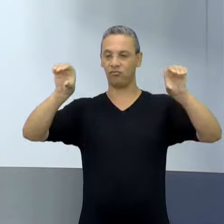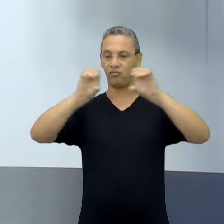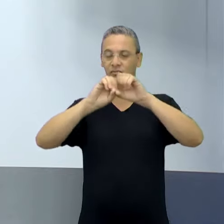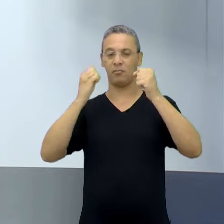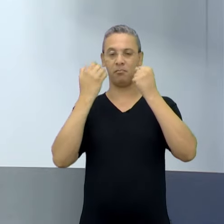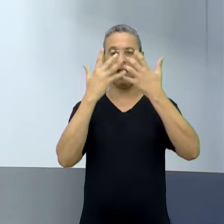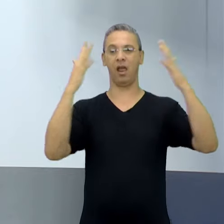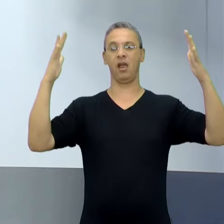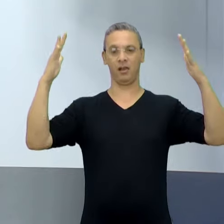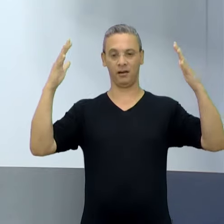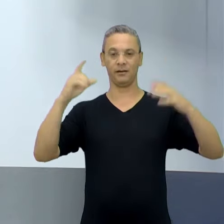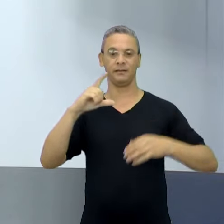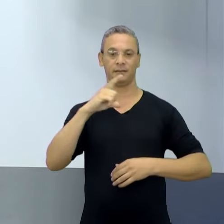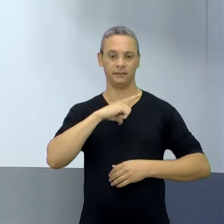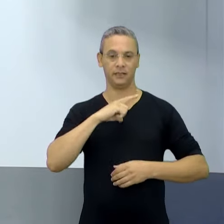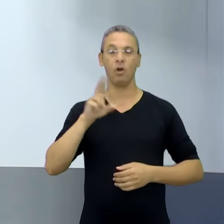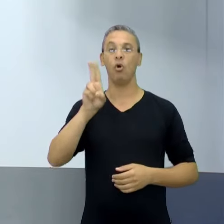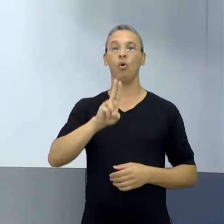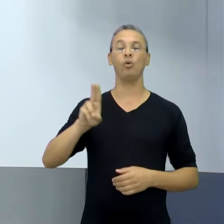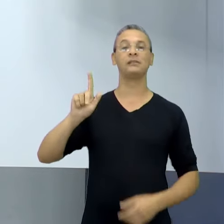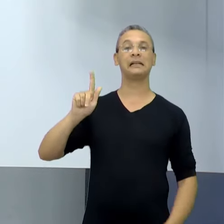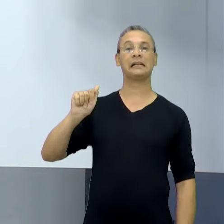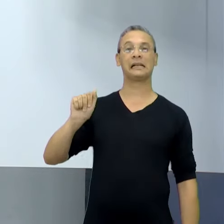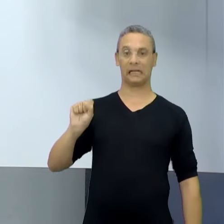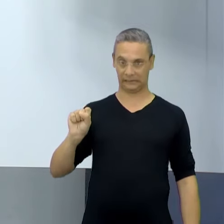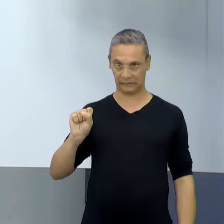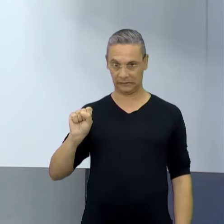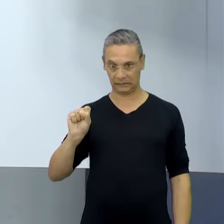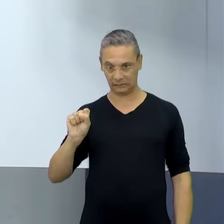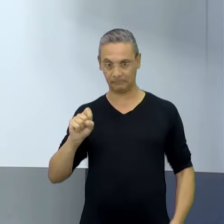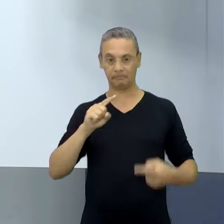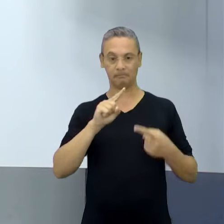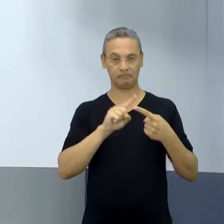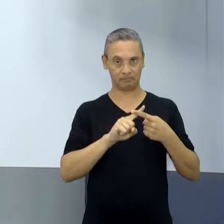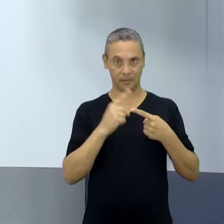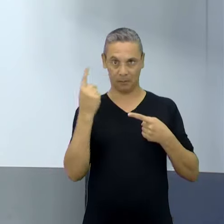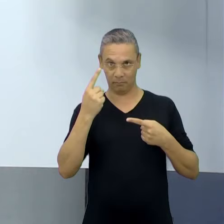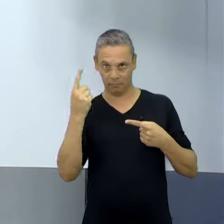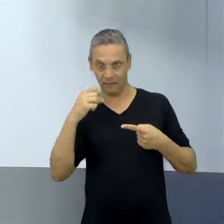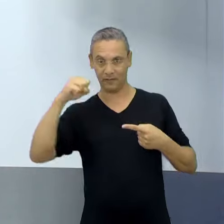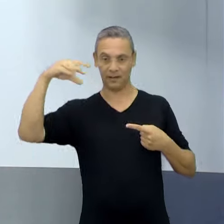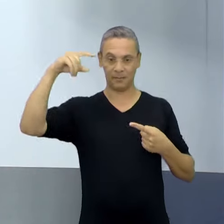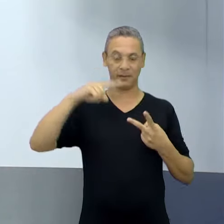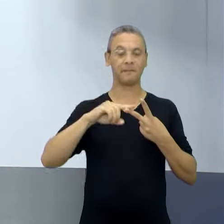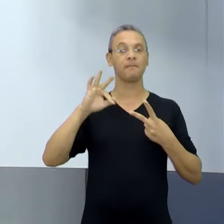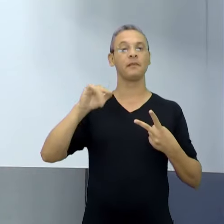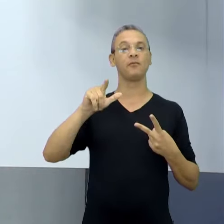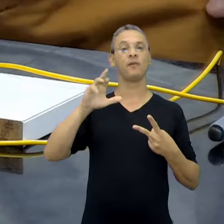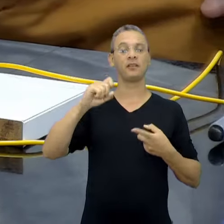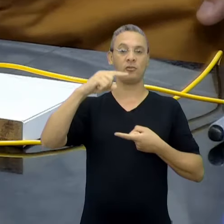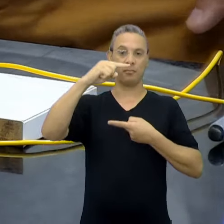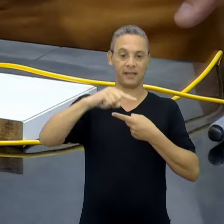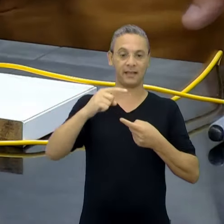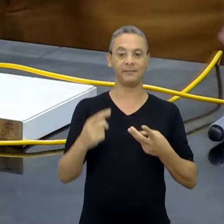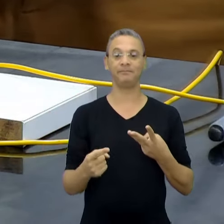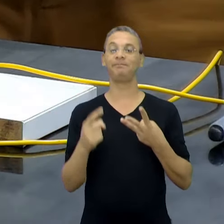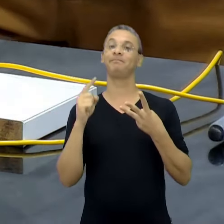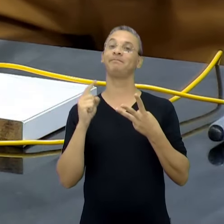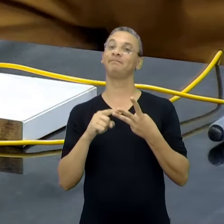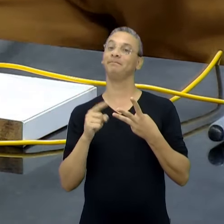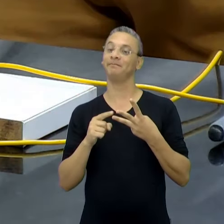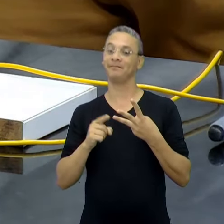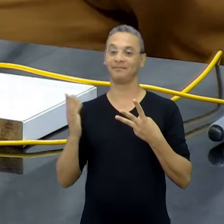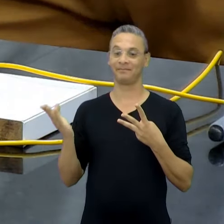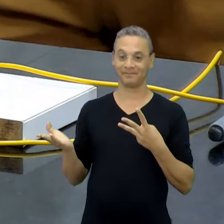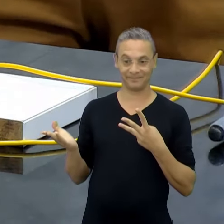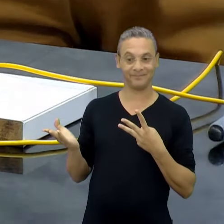que usam gás, né? Então a gente tem a lâmpada incandescente, a fluorescente compacta e agora a gente